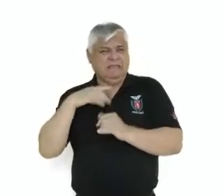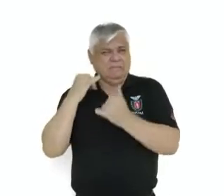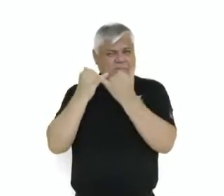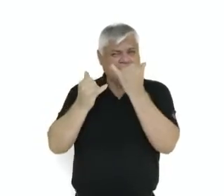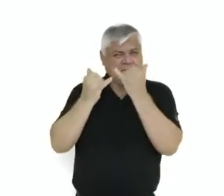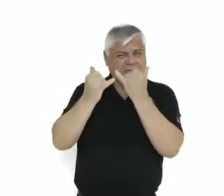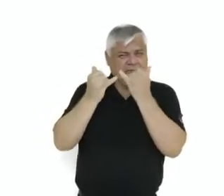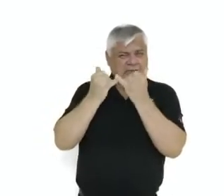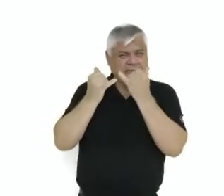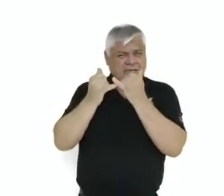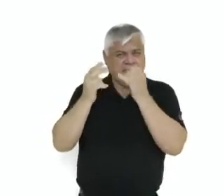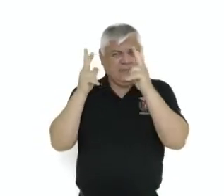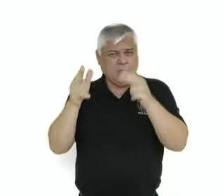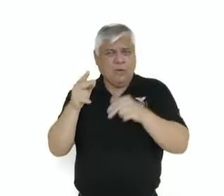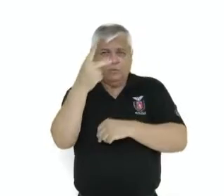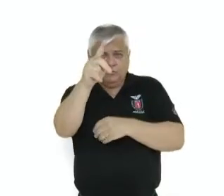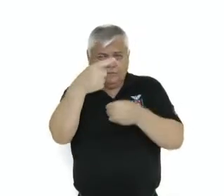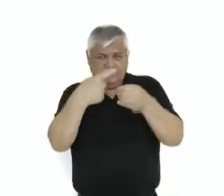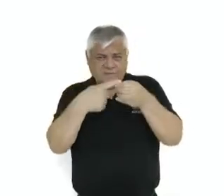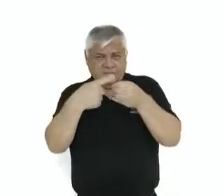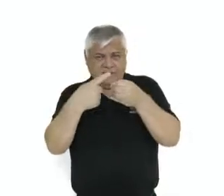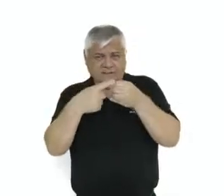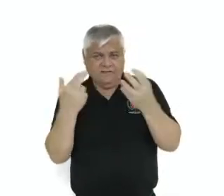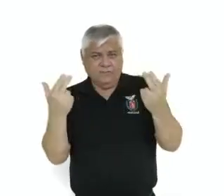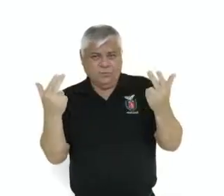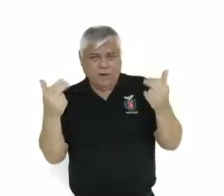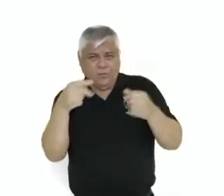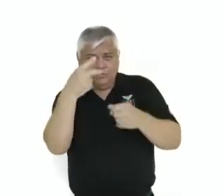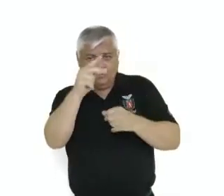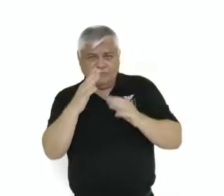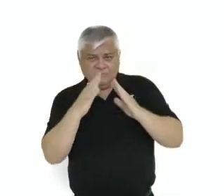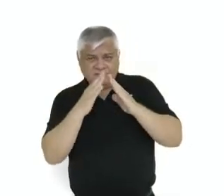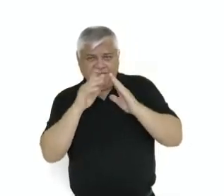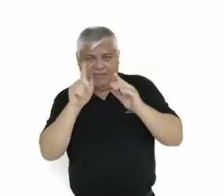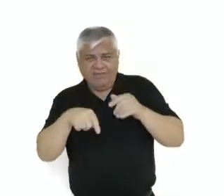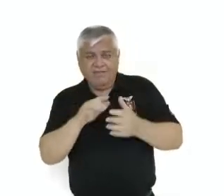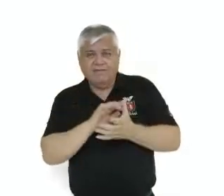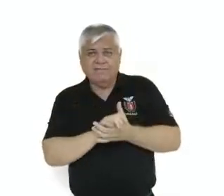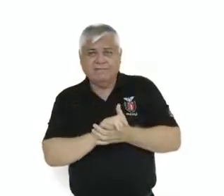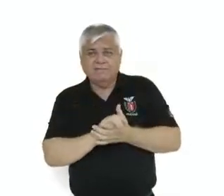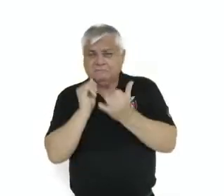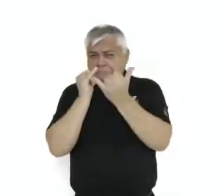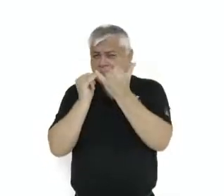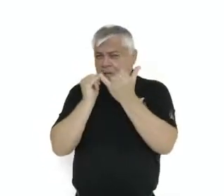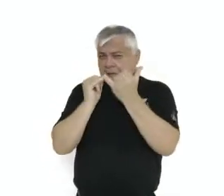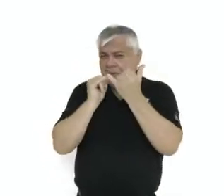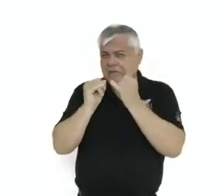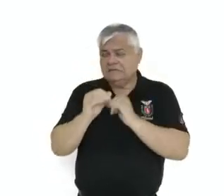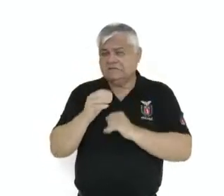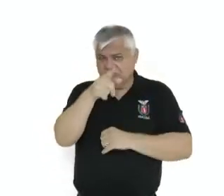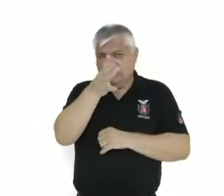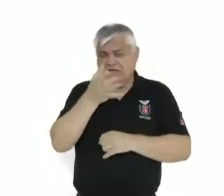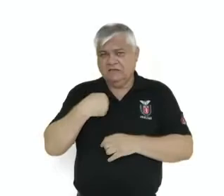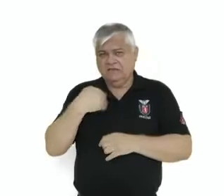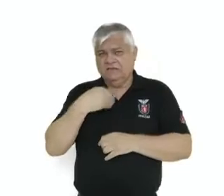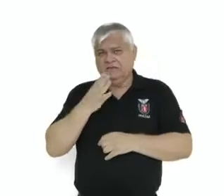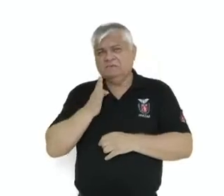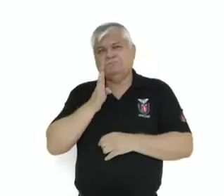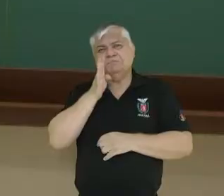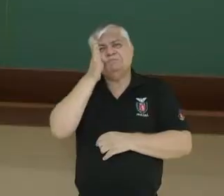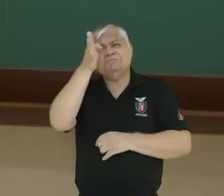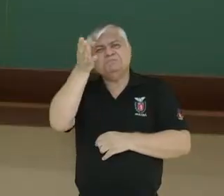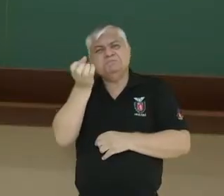semelhanças com o clima do teu município, do local onde você mora? Será que tem semelhanças? Você já viajou para alguma cidade na